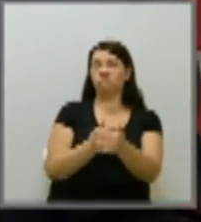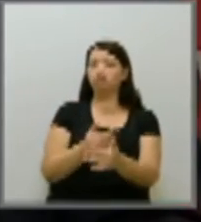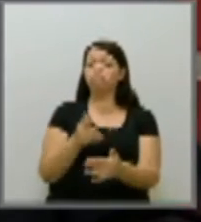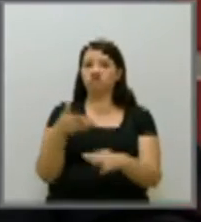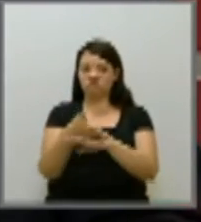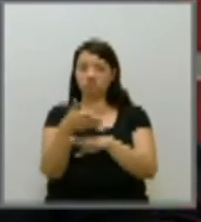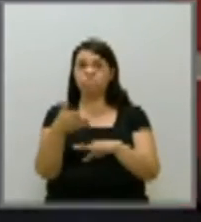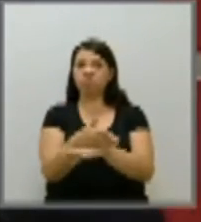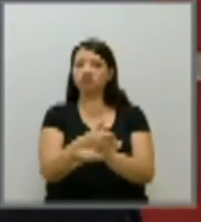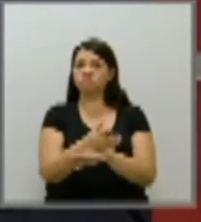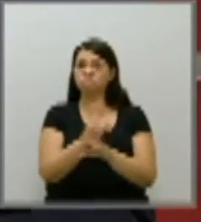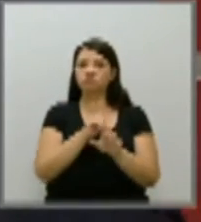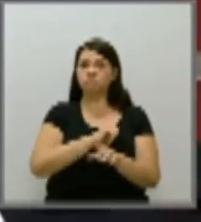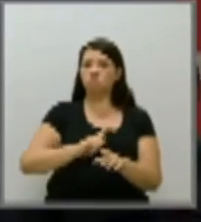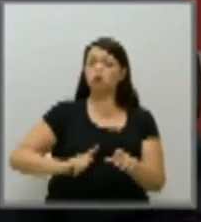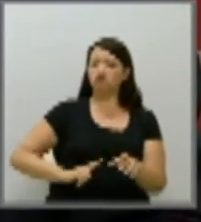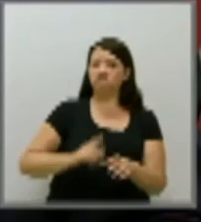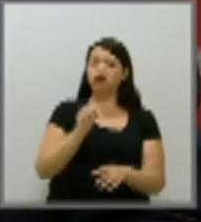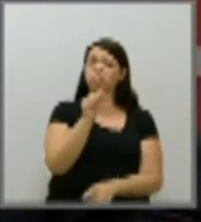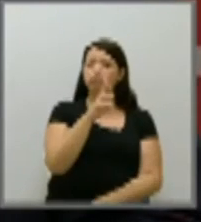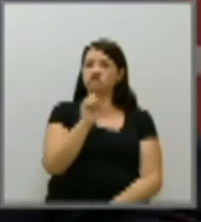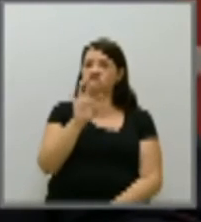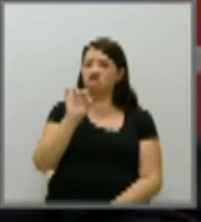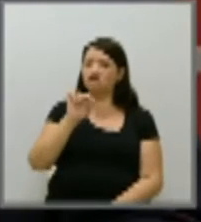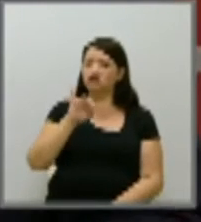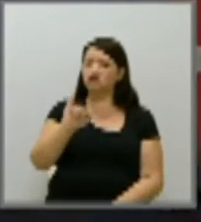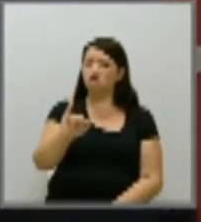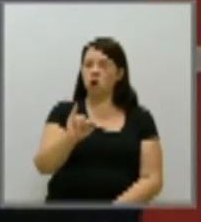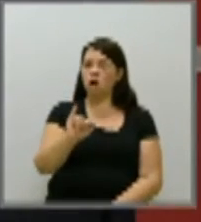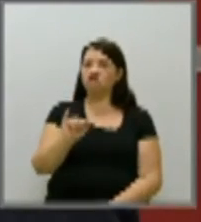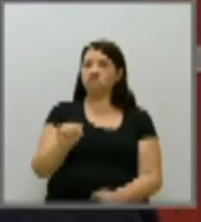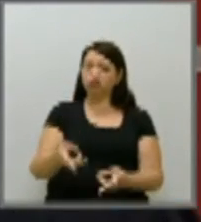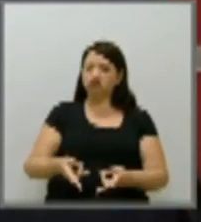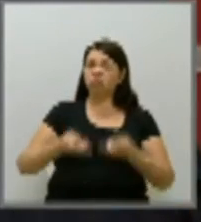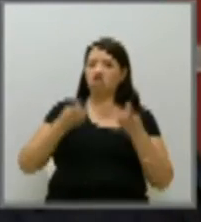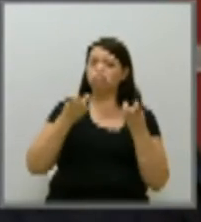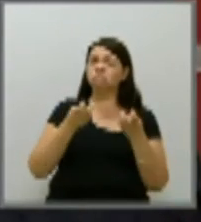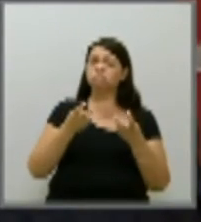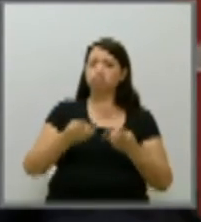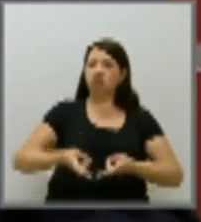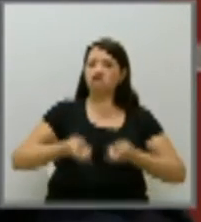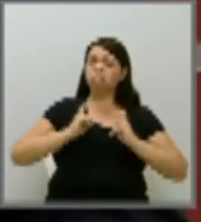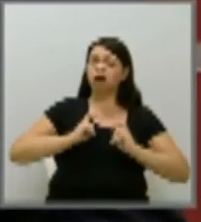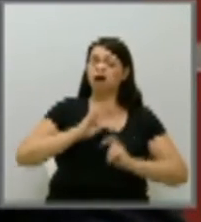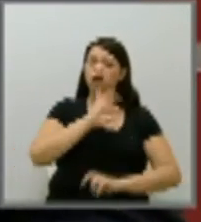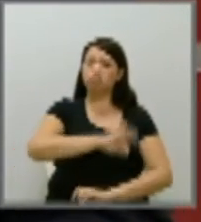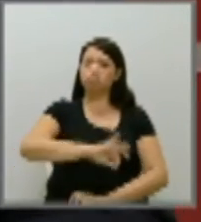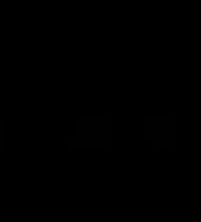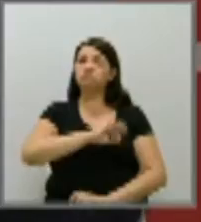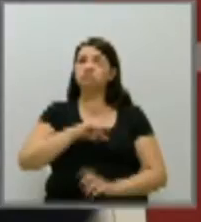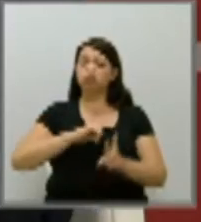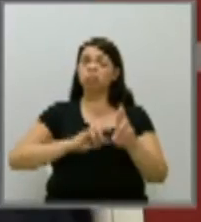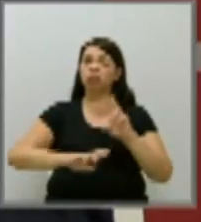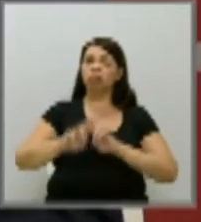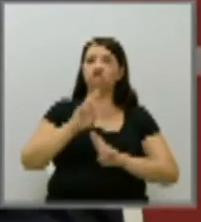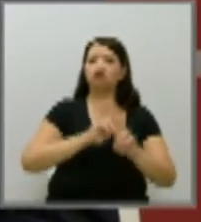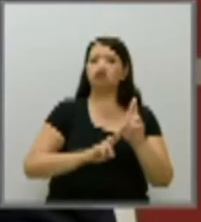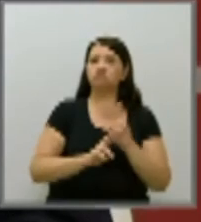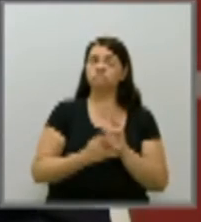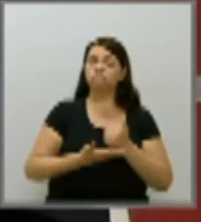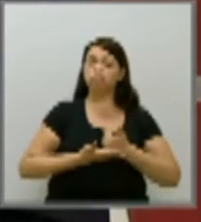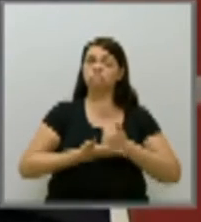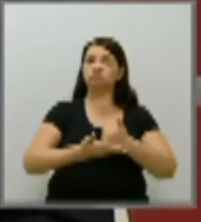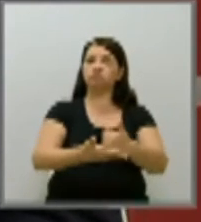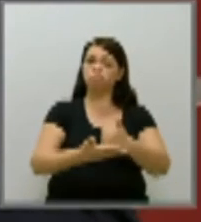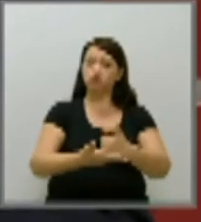hoje o governo do Sartori, estão lá, né, recebendo salários, estabelecendo uma relação, produzindo, na verdade, uma sustentação